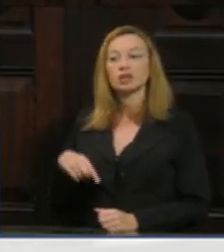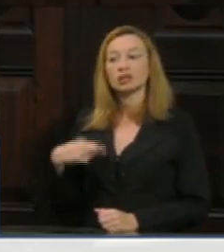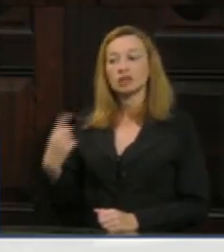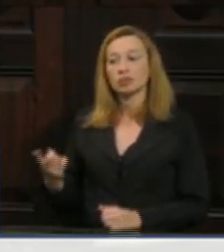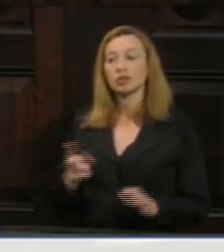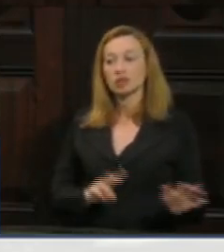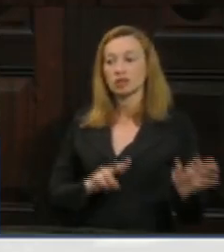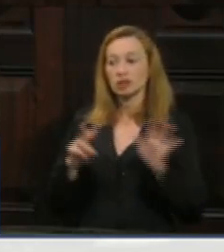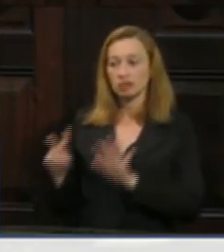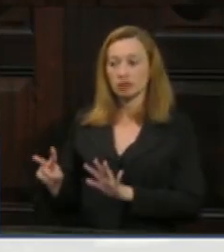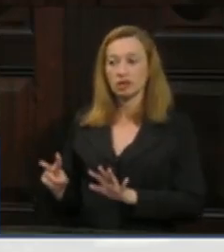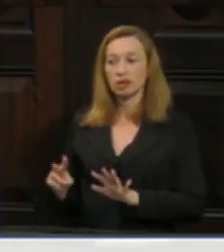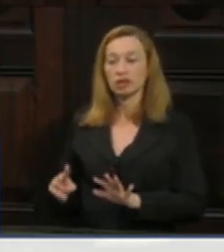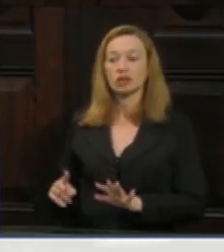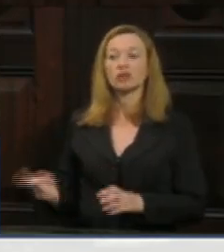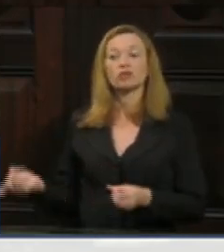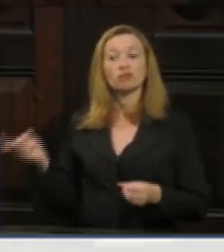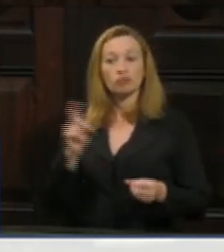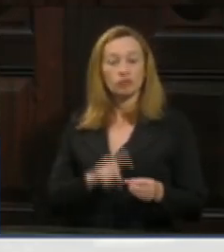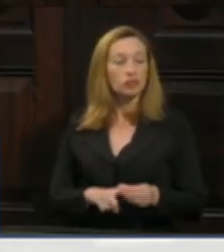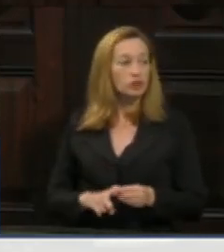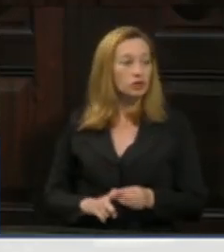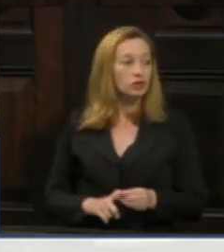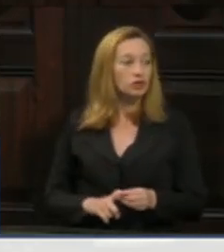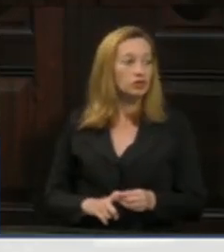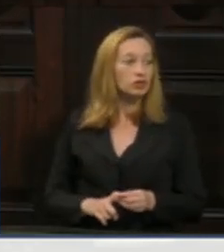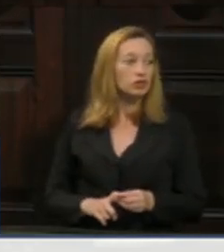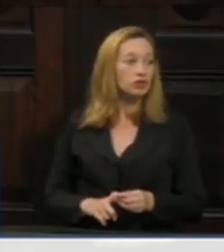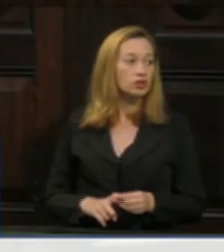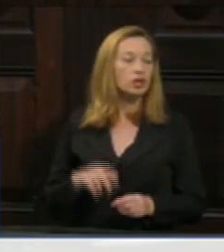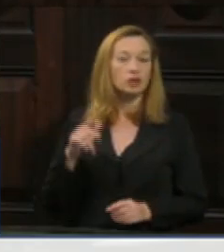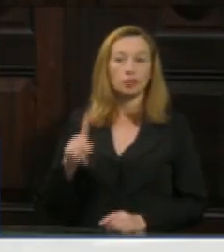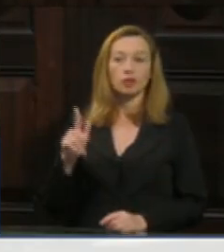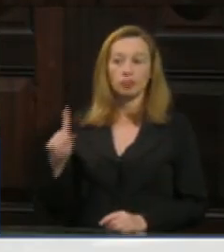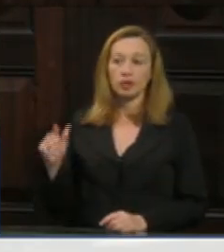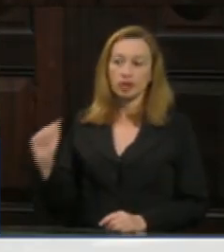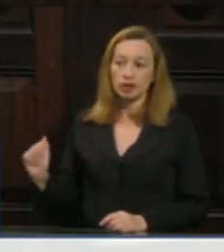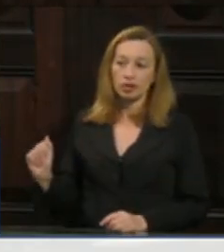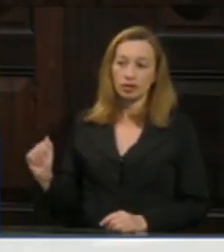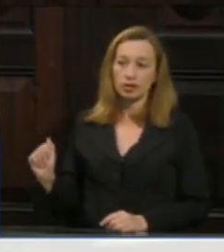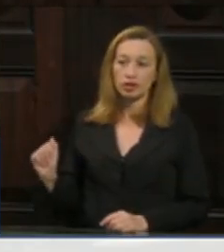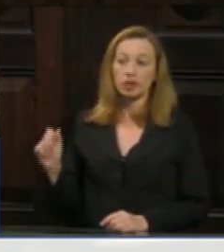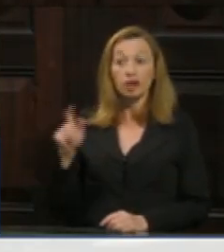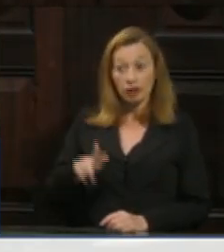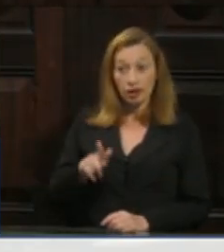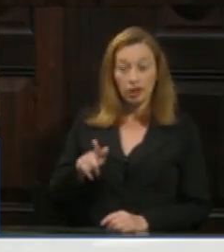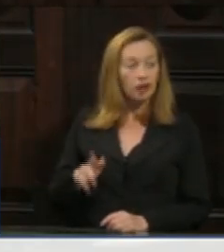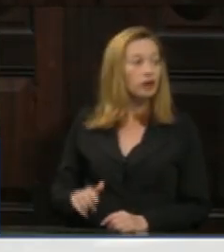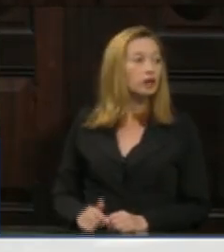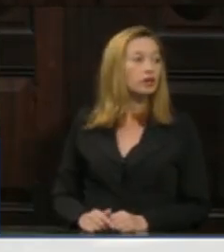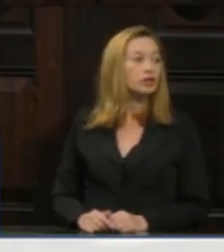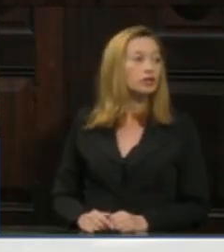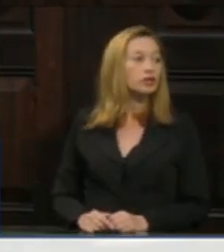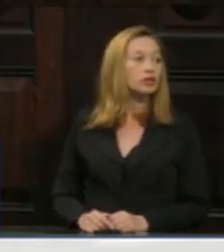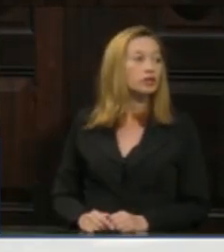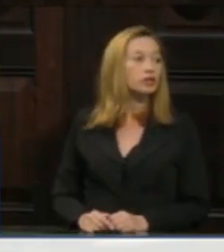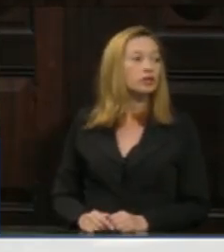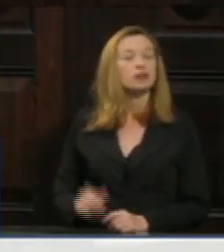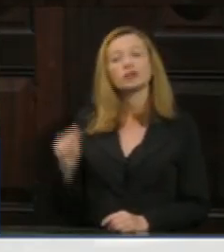Tesouro 5 bilhões de reais. O segundo, porque permitirá